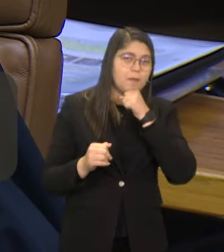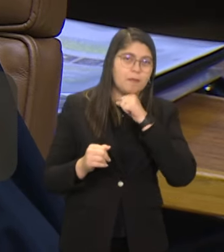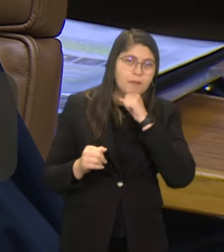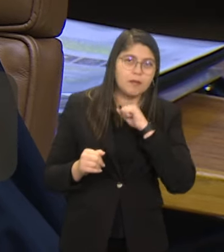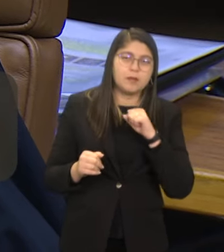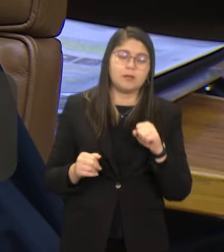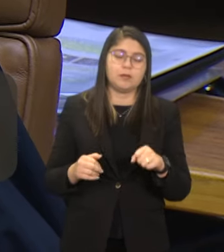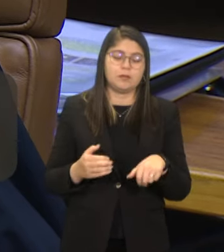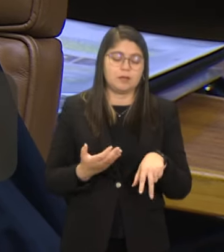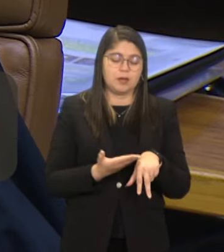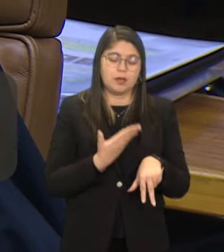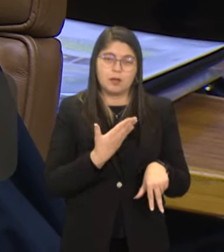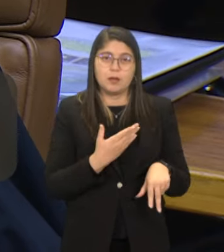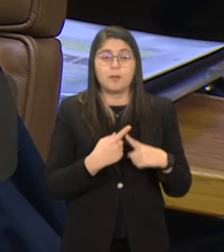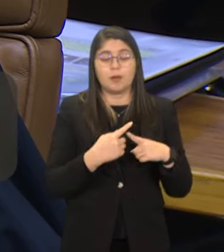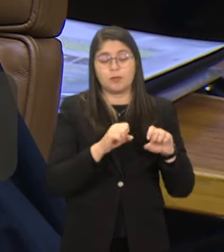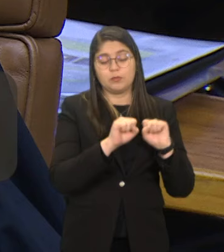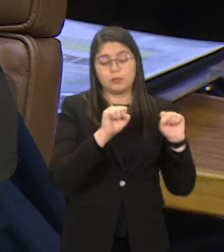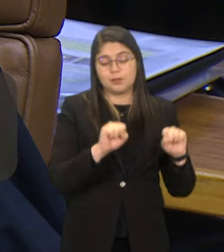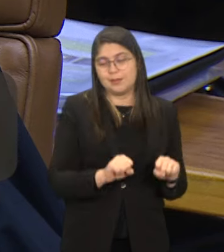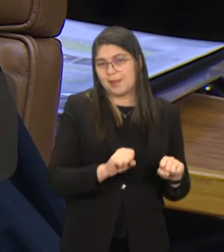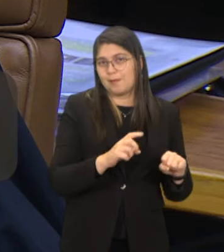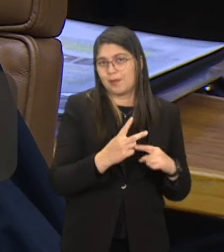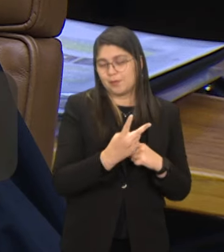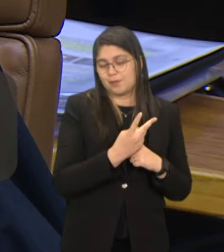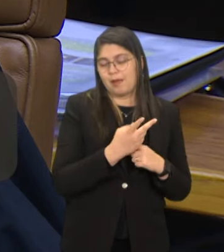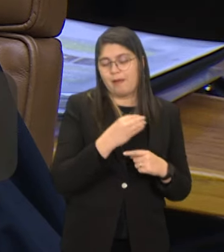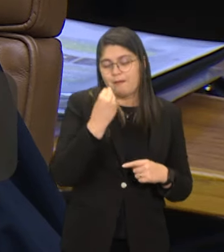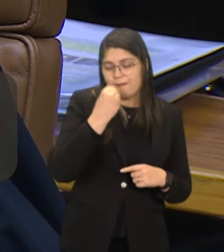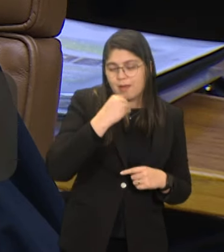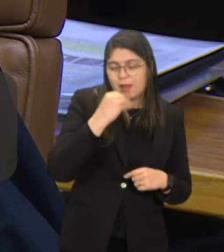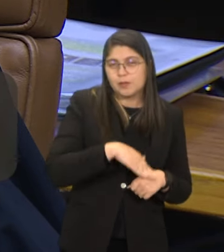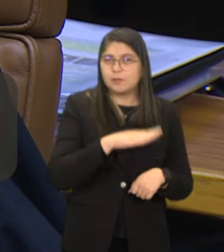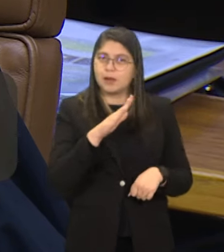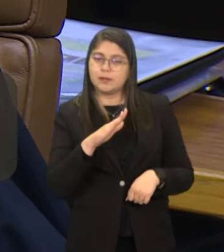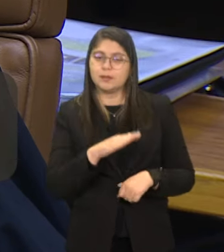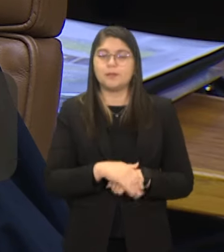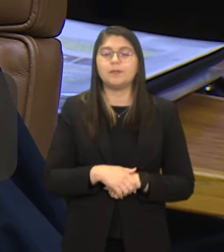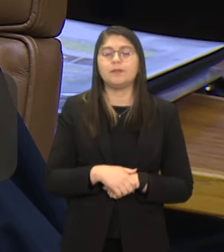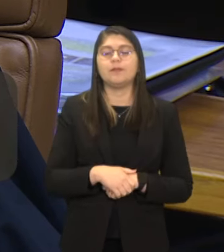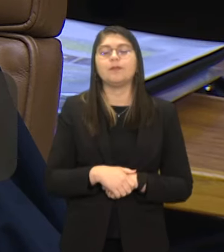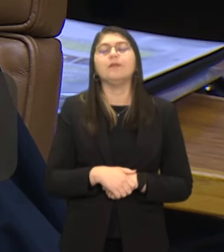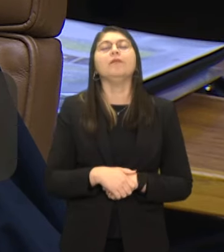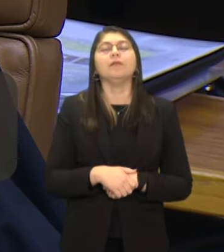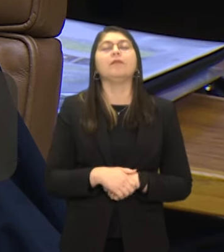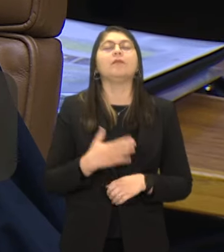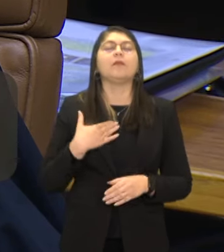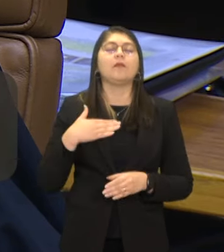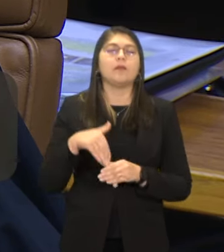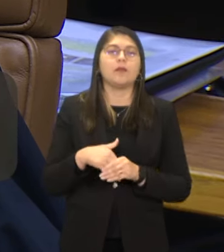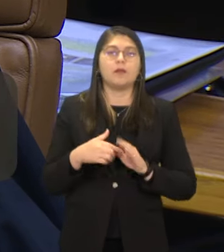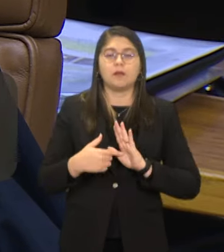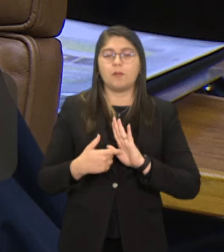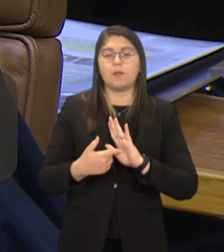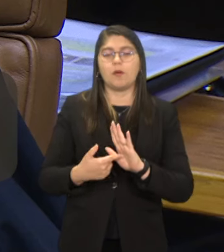cujos sistemas de imunidade são, em regras, mais frágeis. E daí o teor do voto no sentido de que a gente